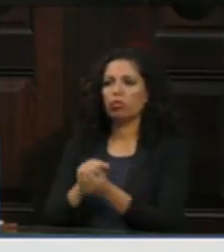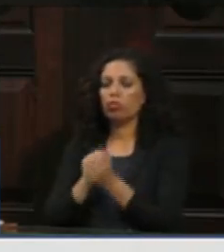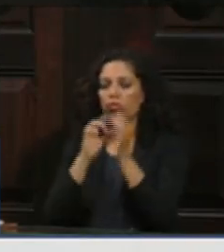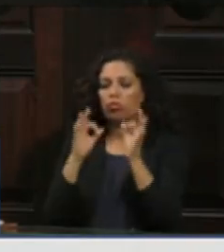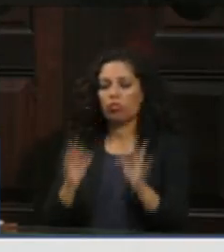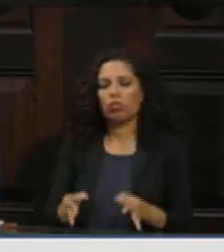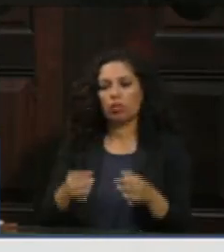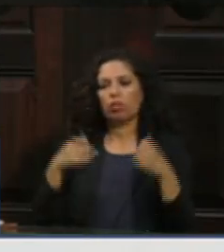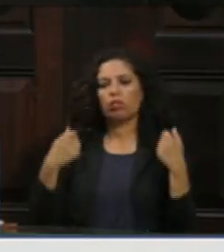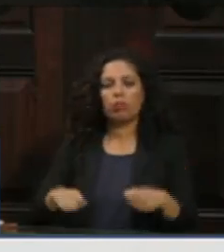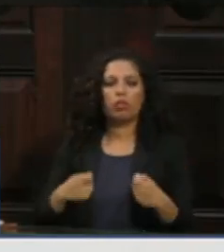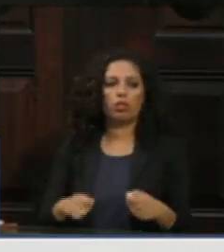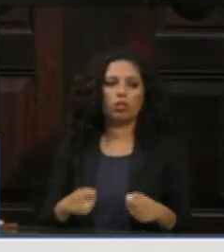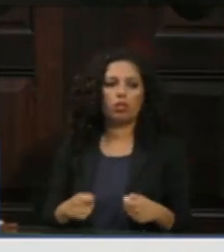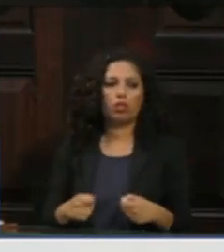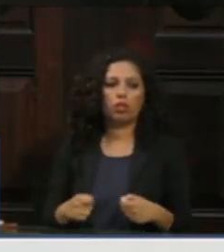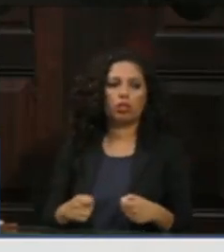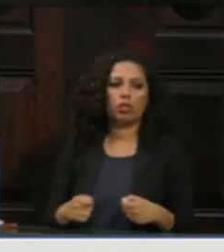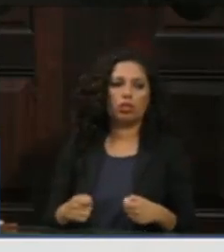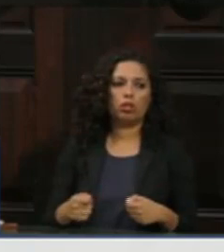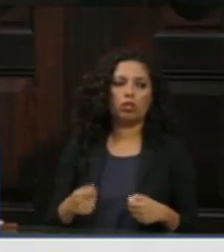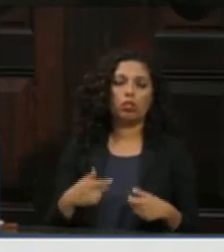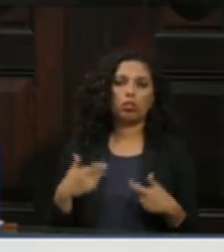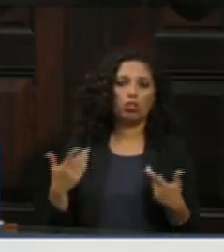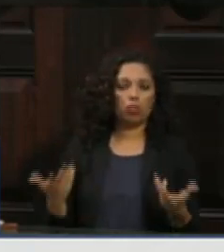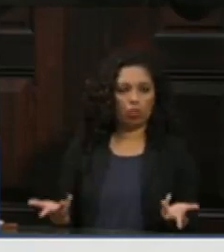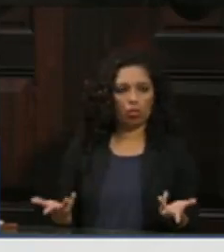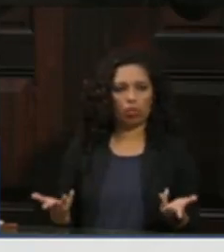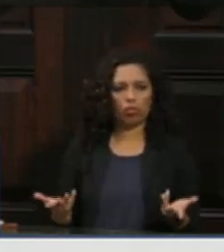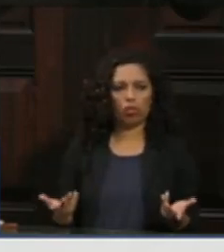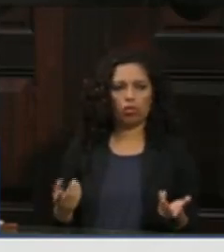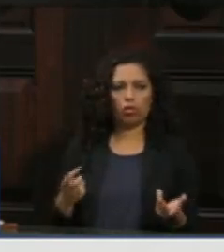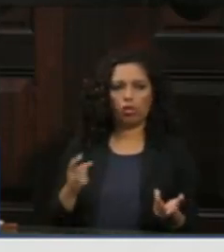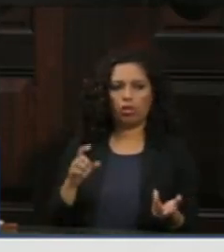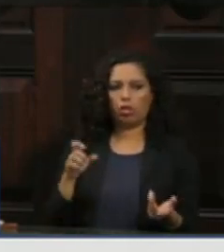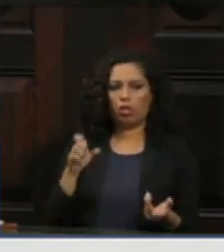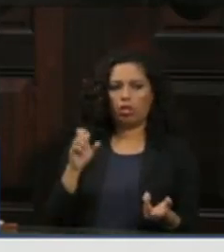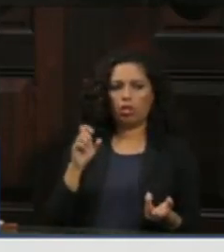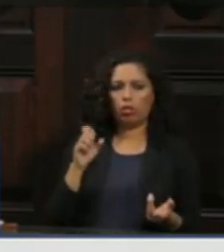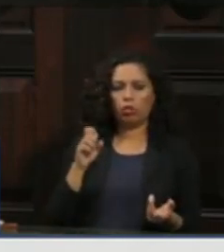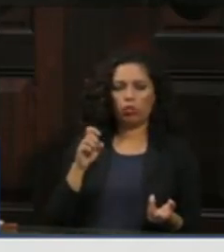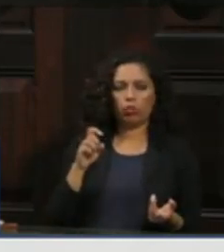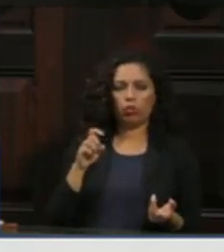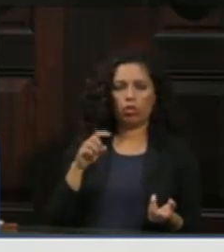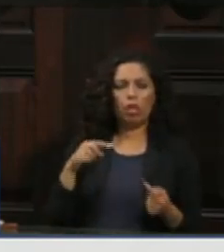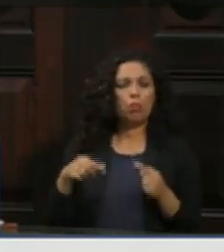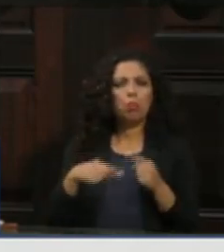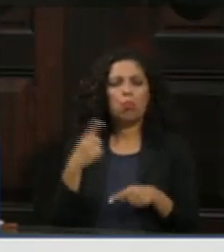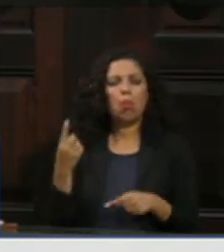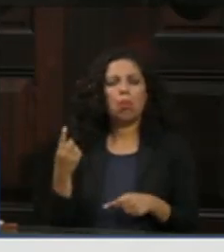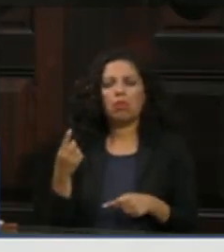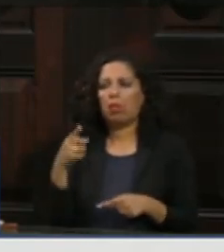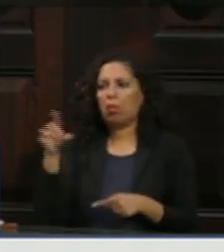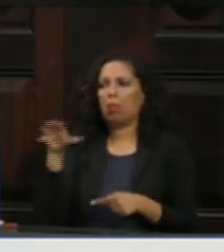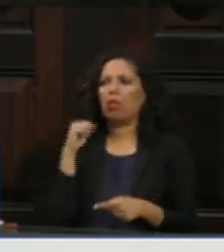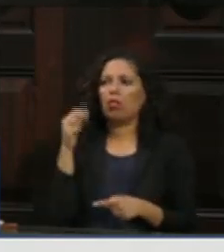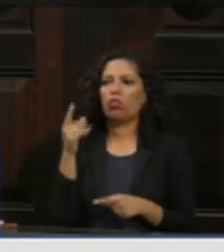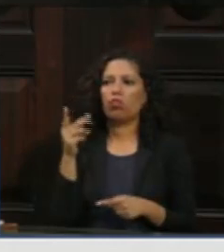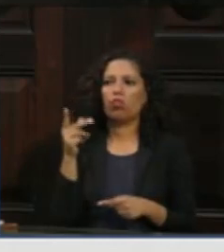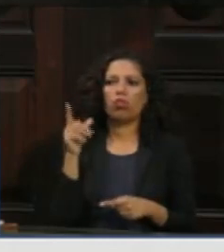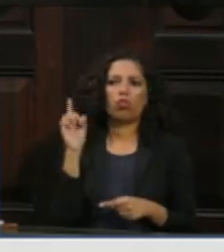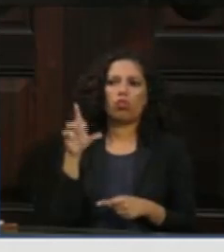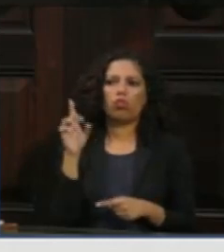intrusão salina e atafona, também não se pode usar recursos arrecadados pelo Comitê Guandu